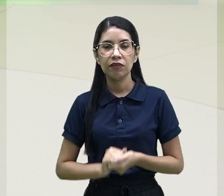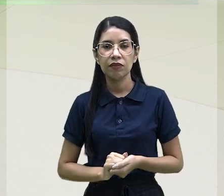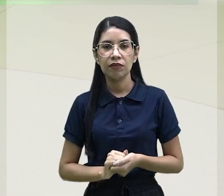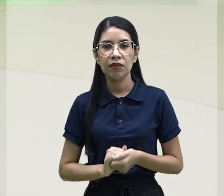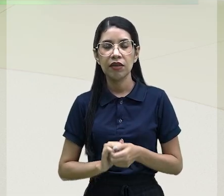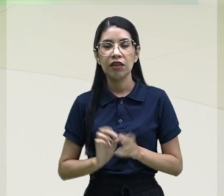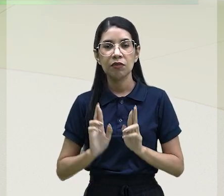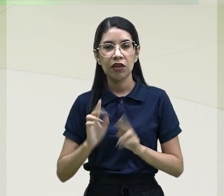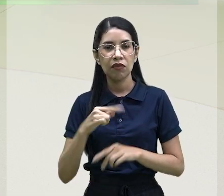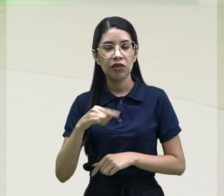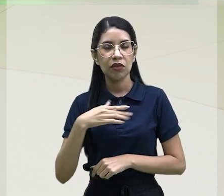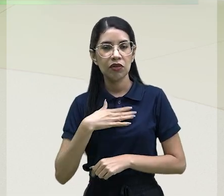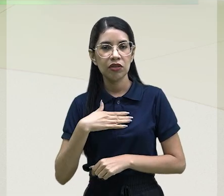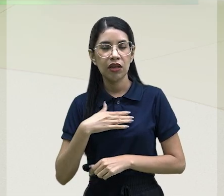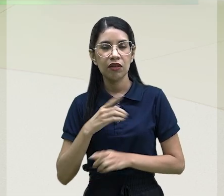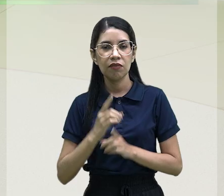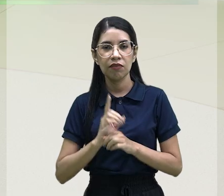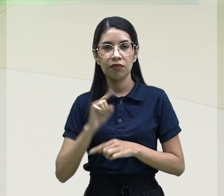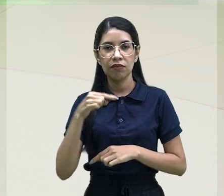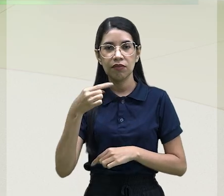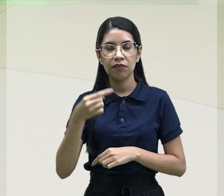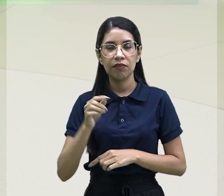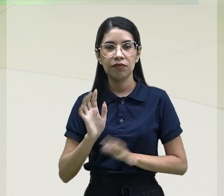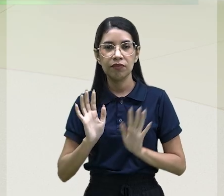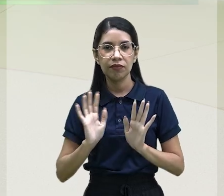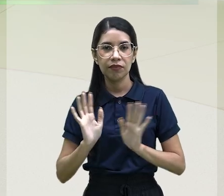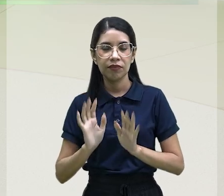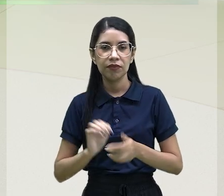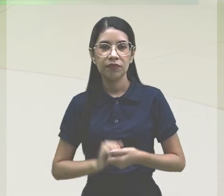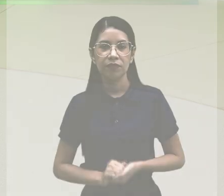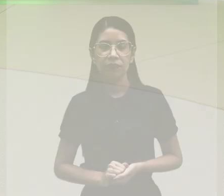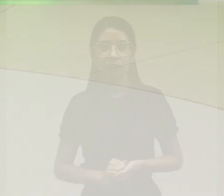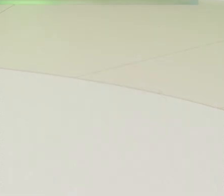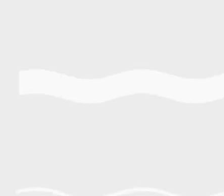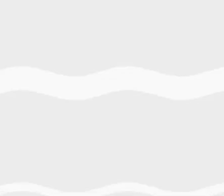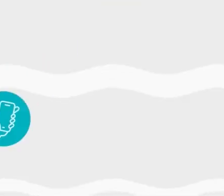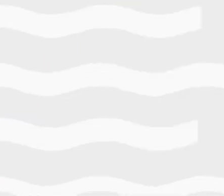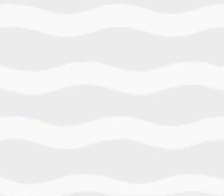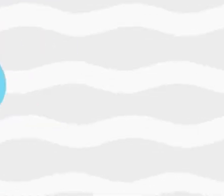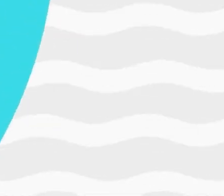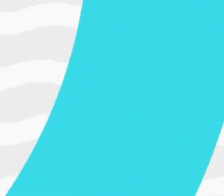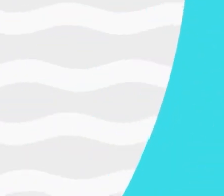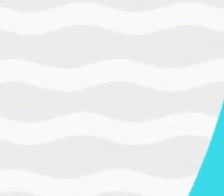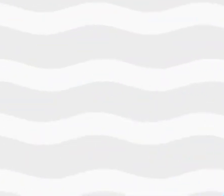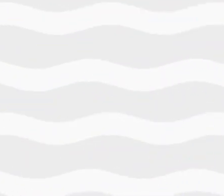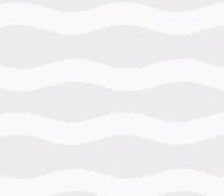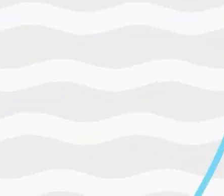Espero que vocês tenham gostado. Até uma próxima oportunidade. Tchau, tchau.